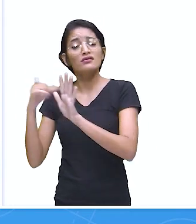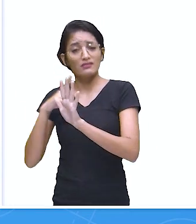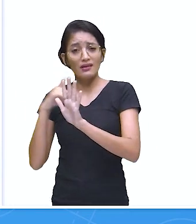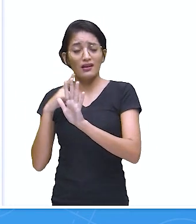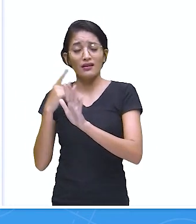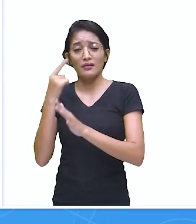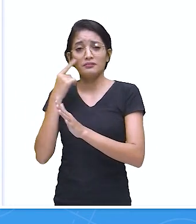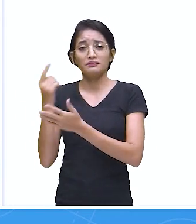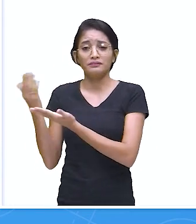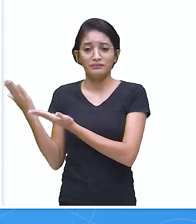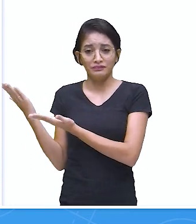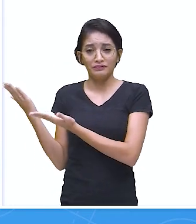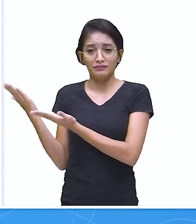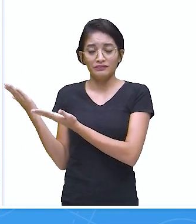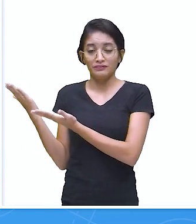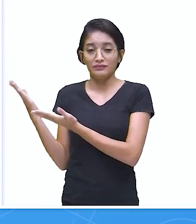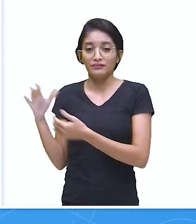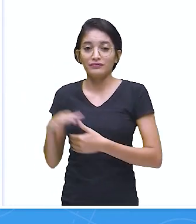elementos verbais.